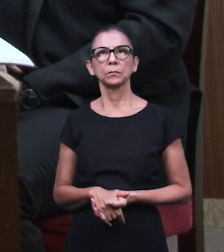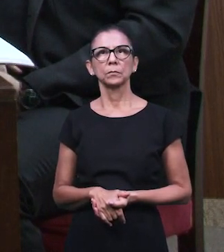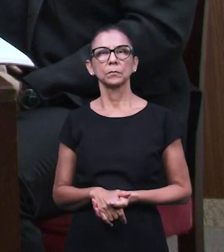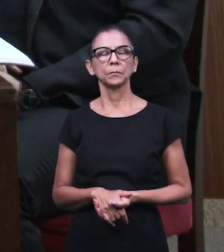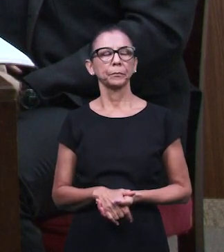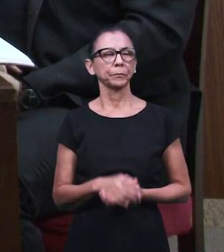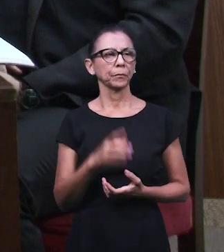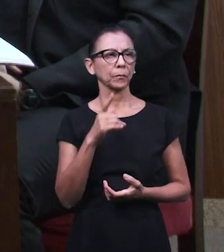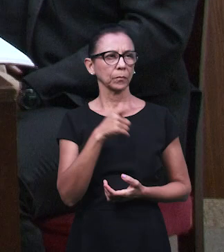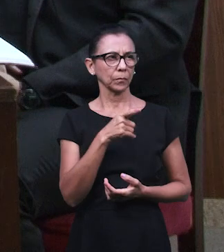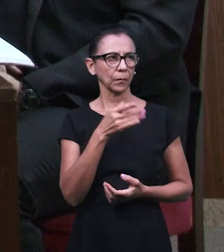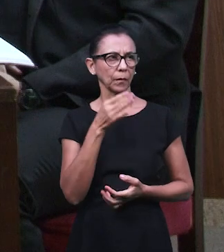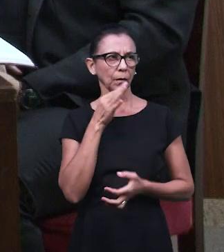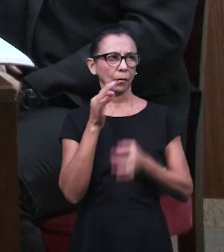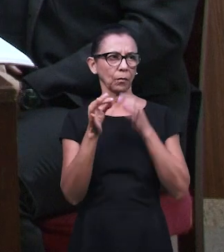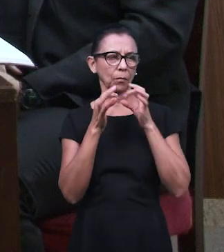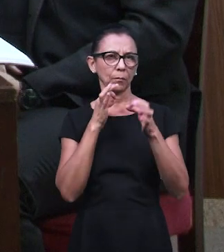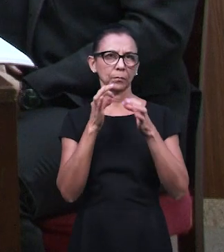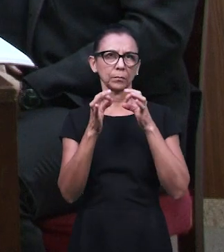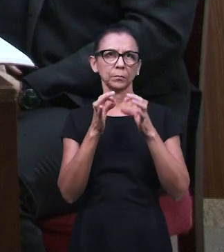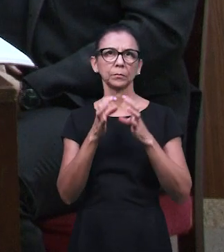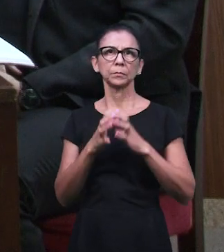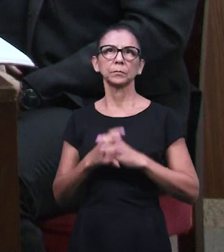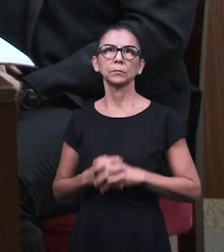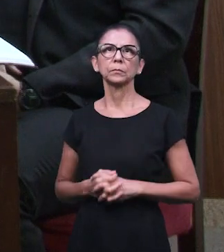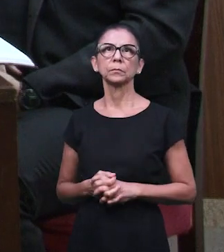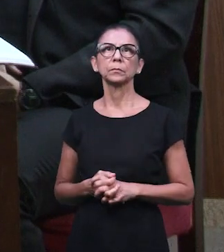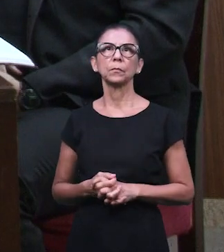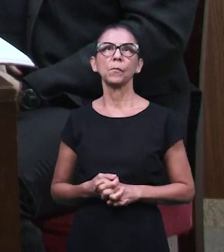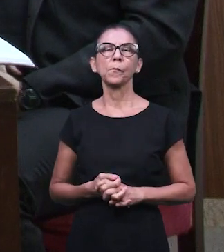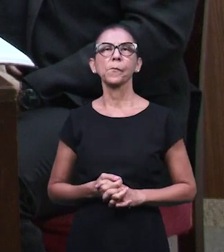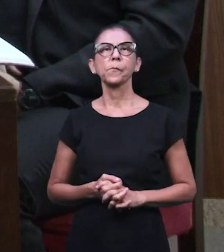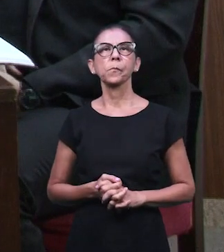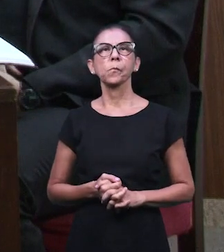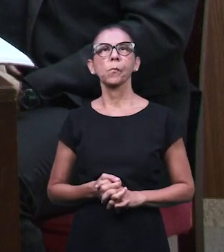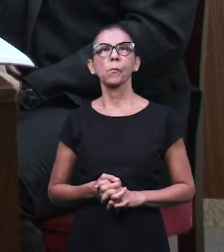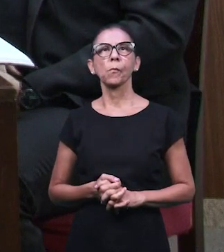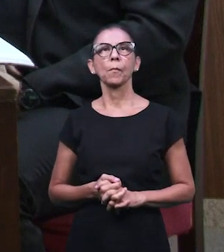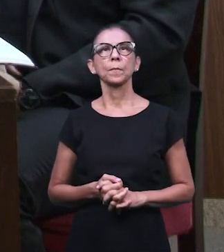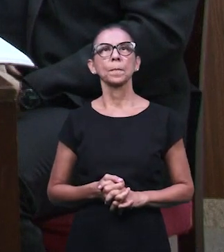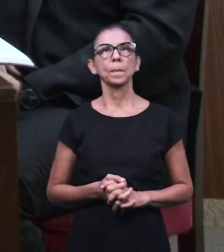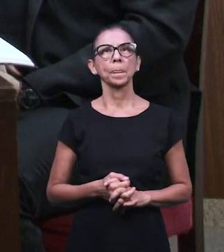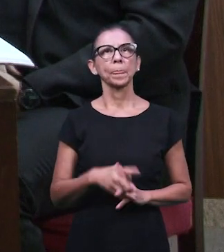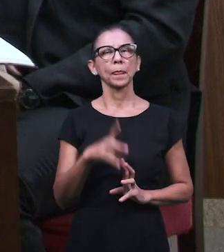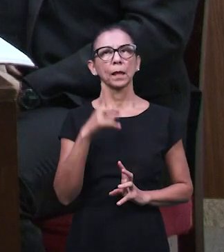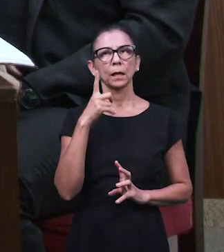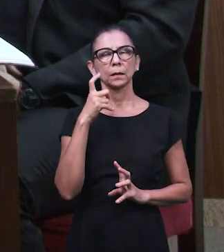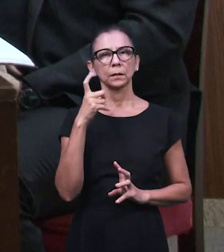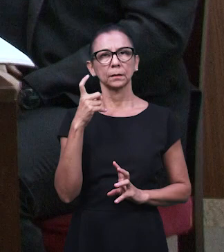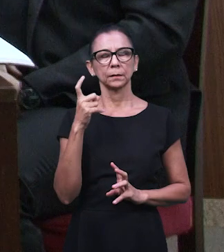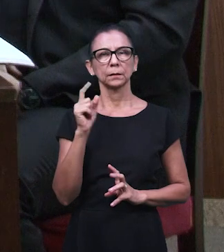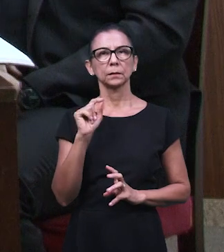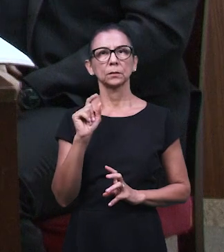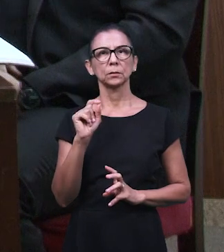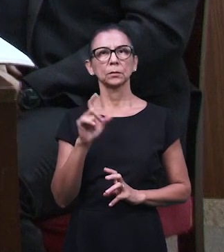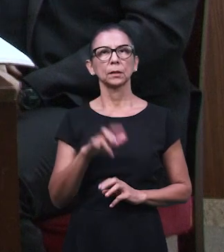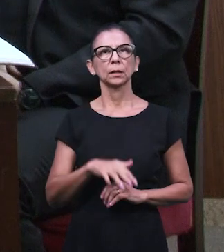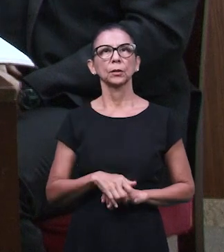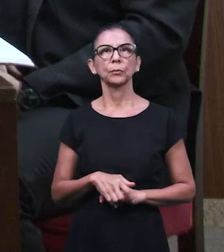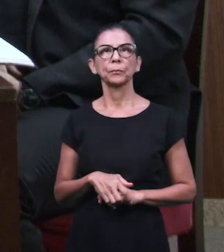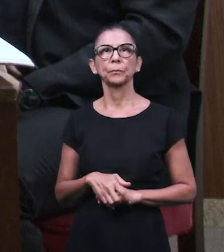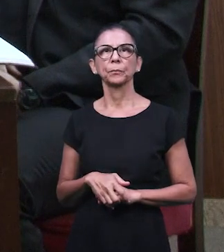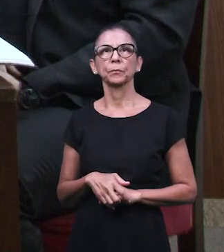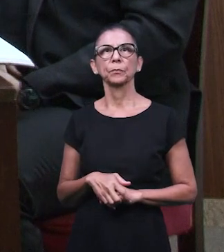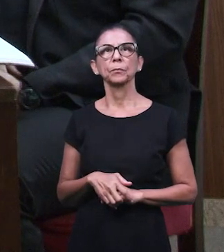das irmãs? Sim, interessante, pastor, todos os irmãos, é que a resposta, são 40 anos de reinado. E